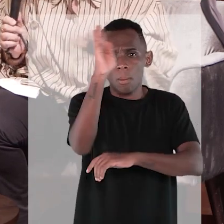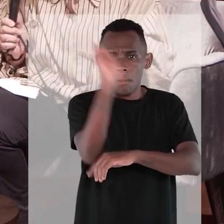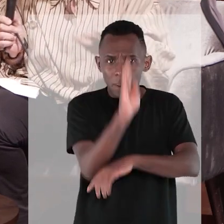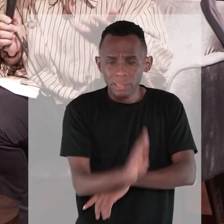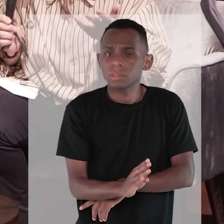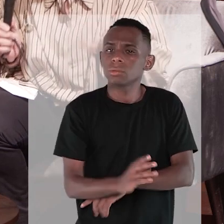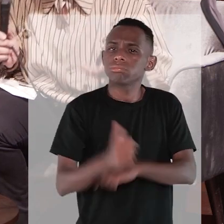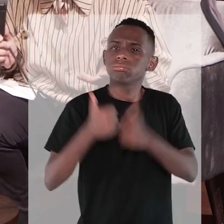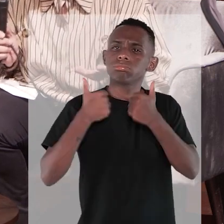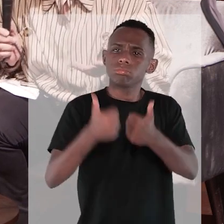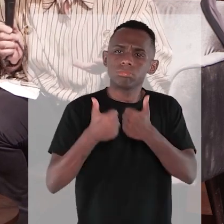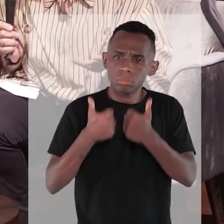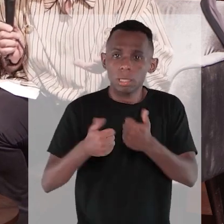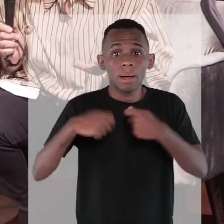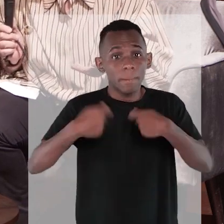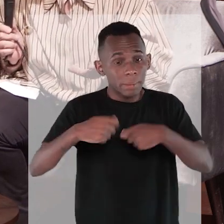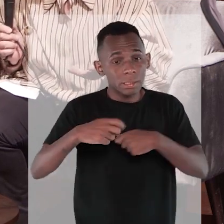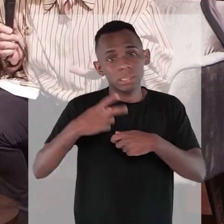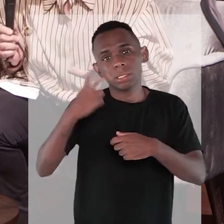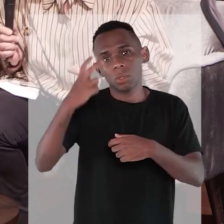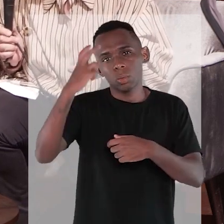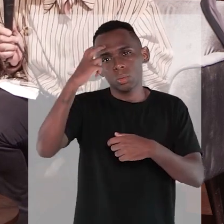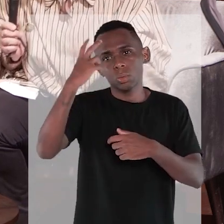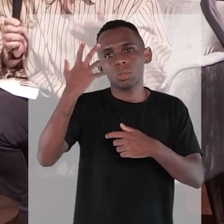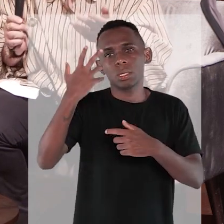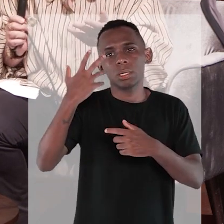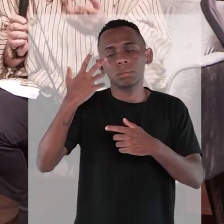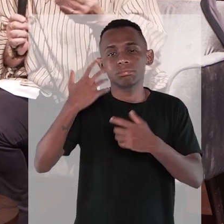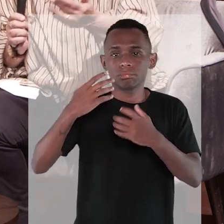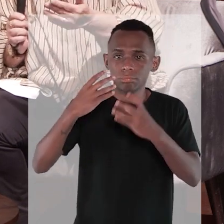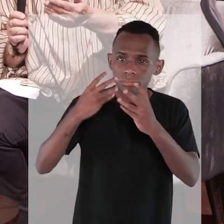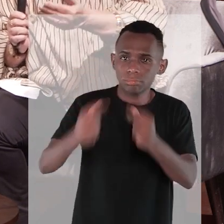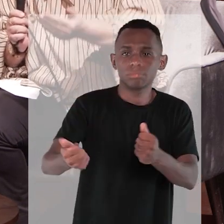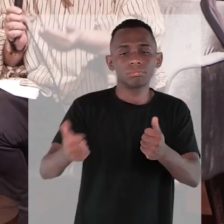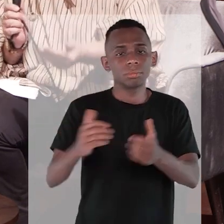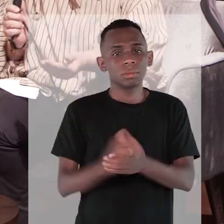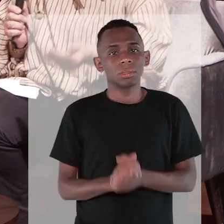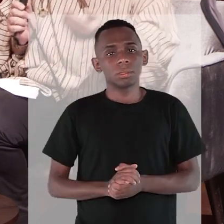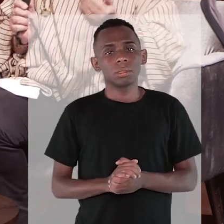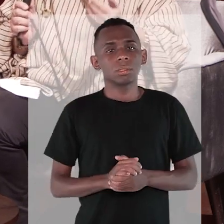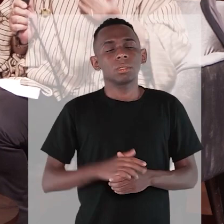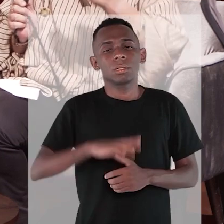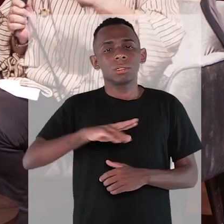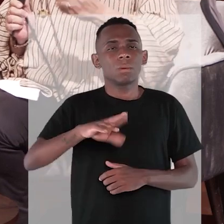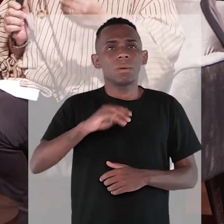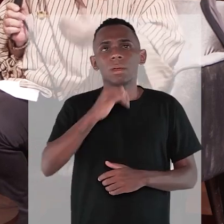É essencial que ela seja destruída, né? Então, não é uma coisa menor. É como